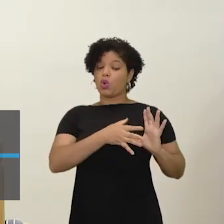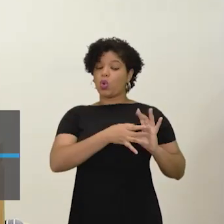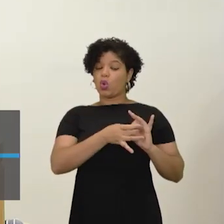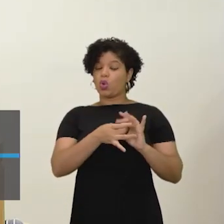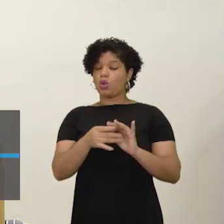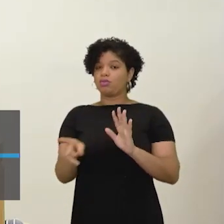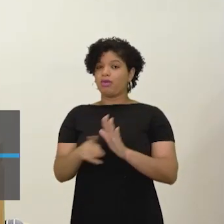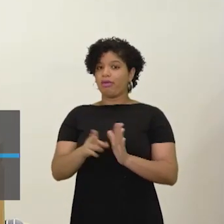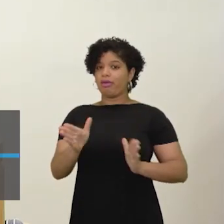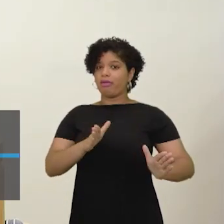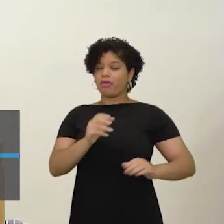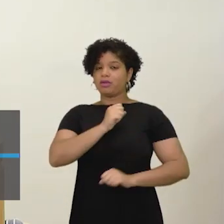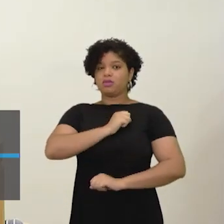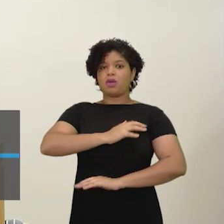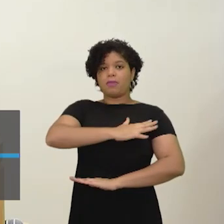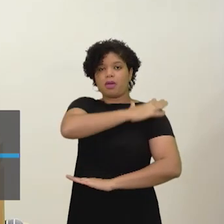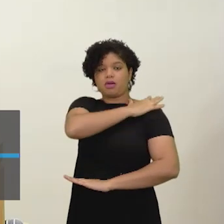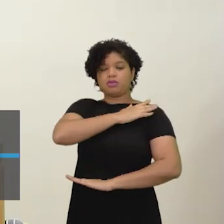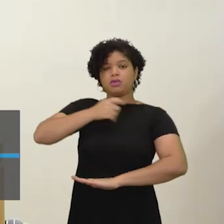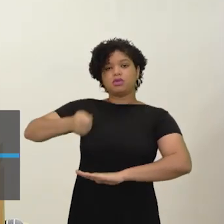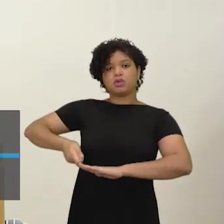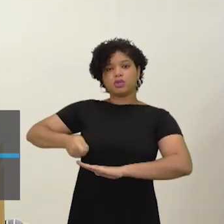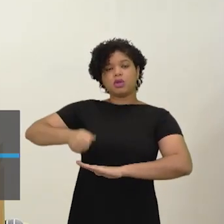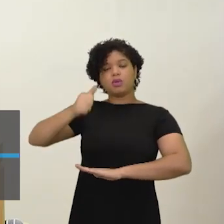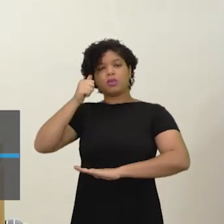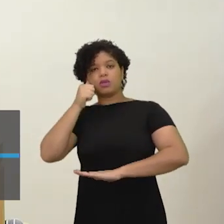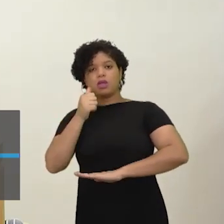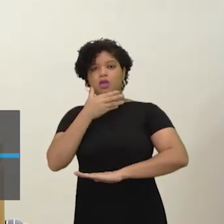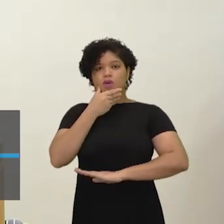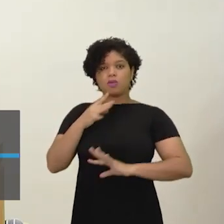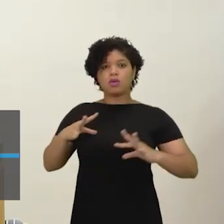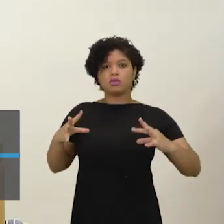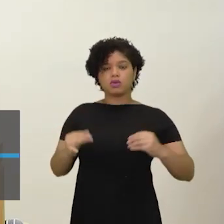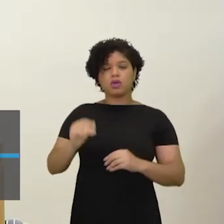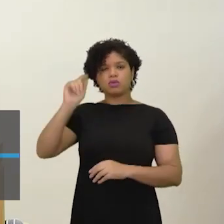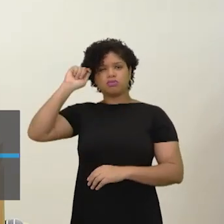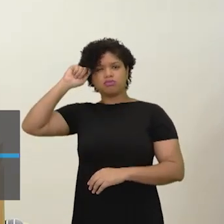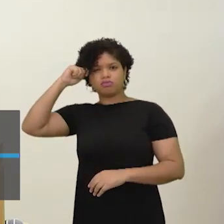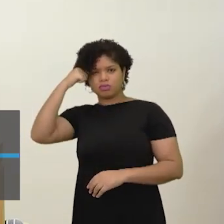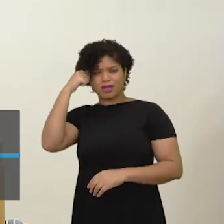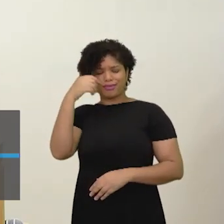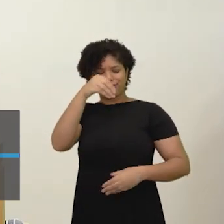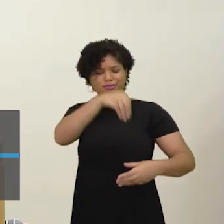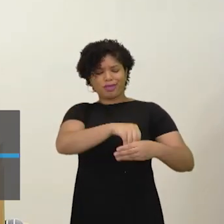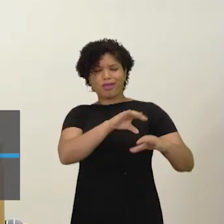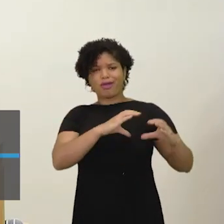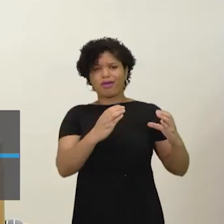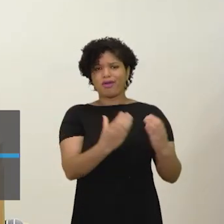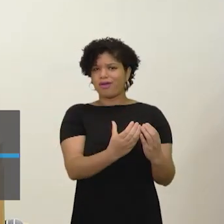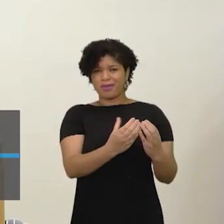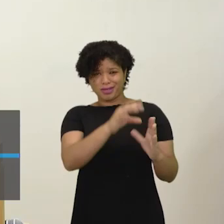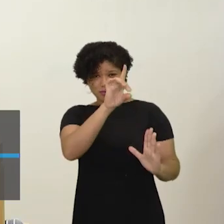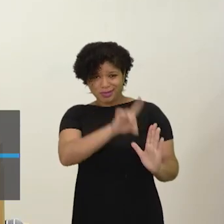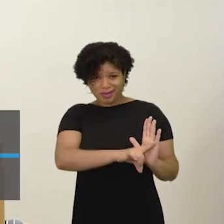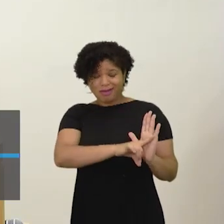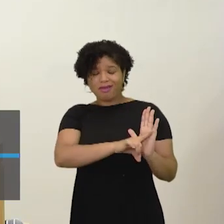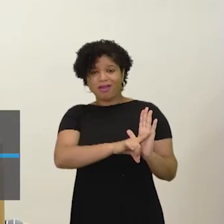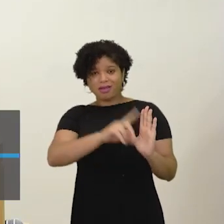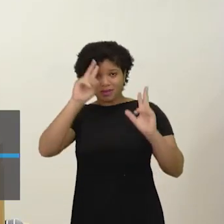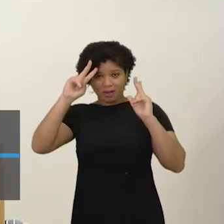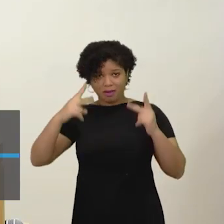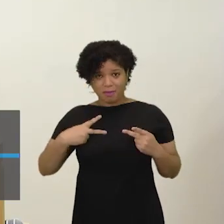da ditadura, homens e mulheres negros nas comunidades estavam sofrendo graves violações dos direitos